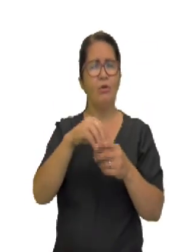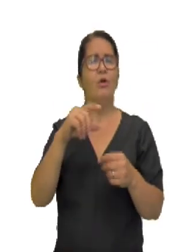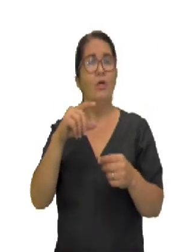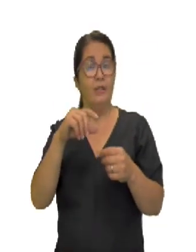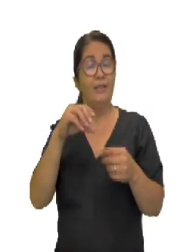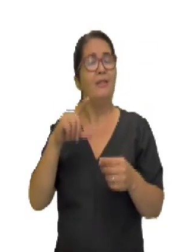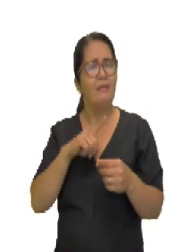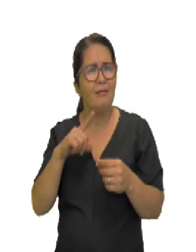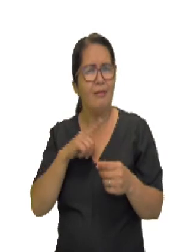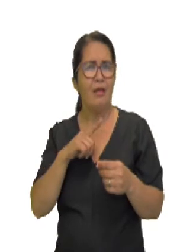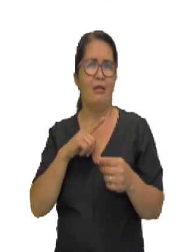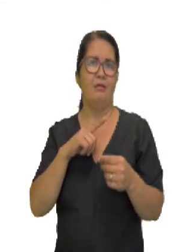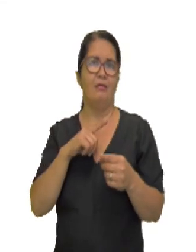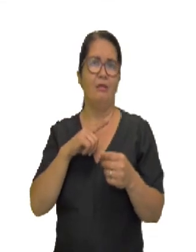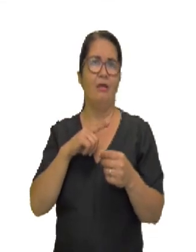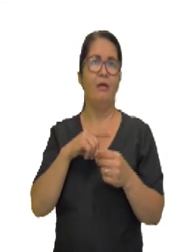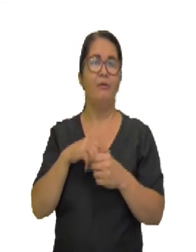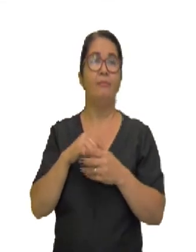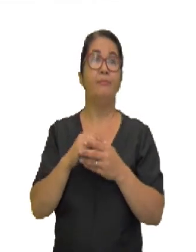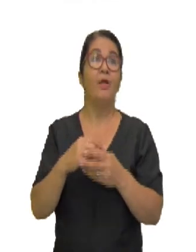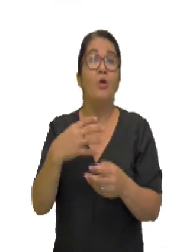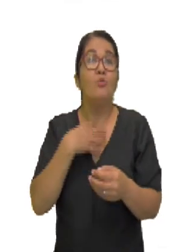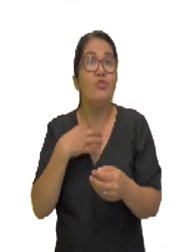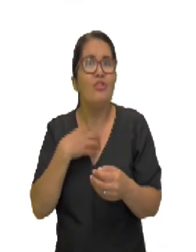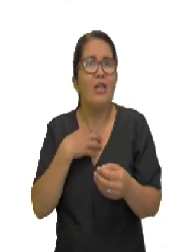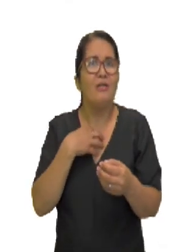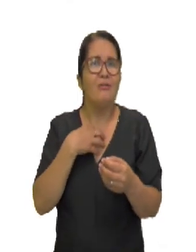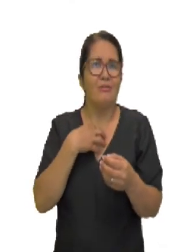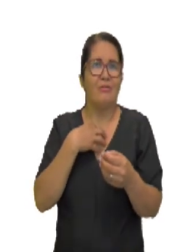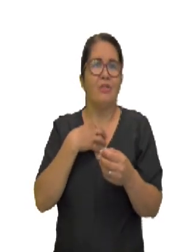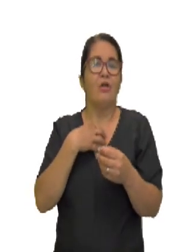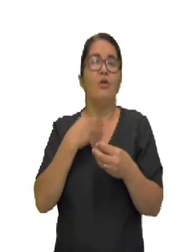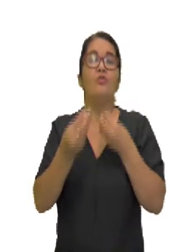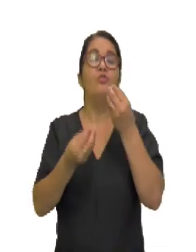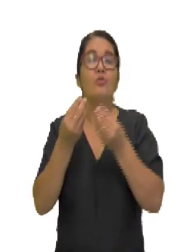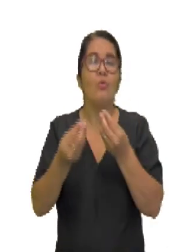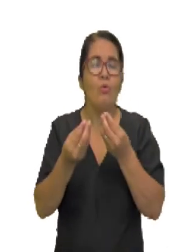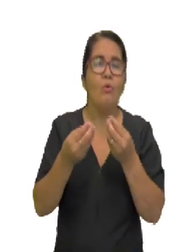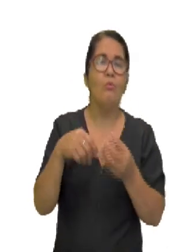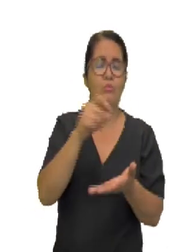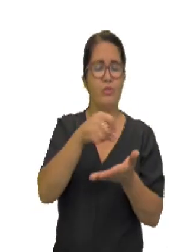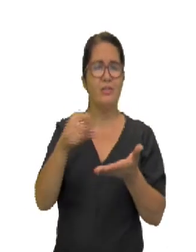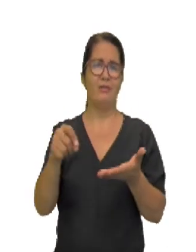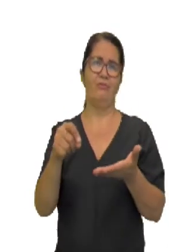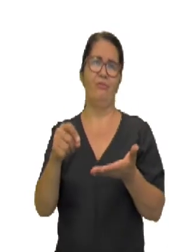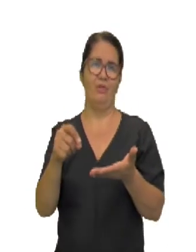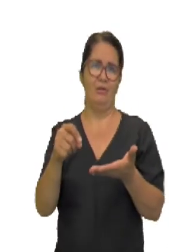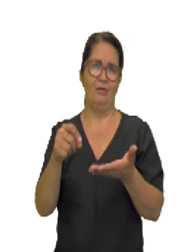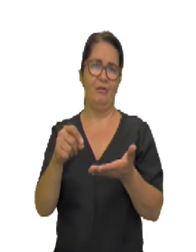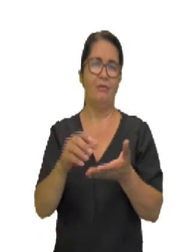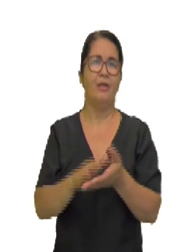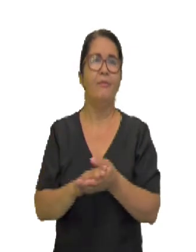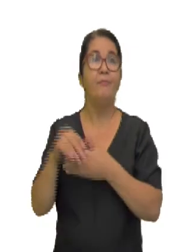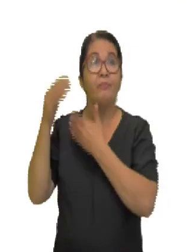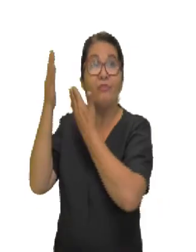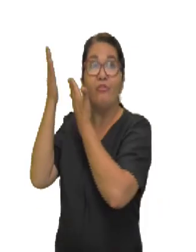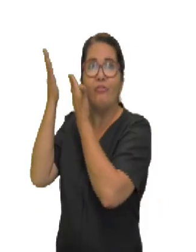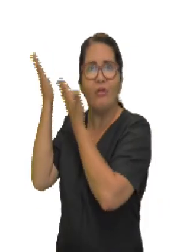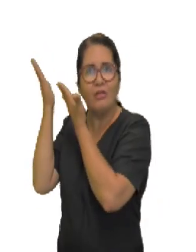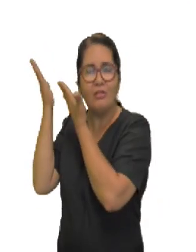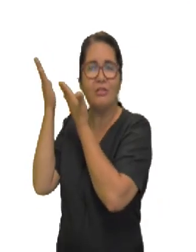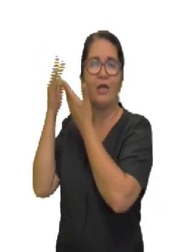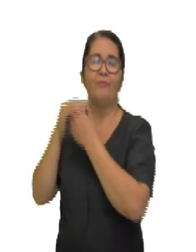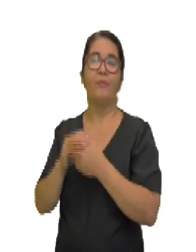nossas alternativas. João é o mais esforçado de todos os vendedores.